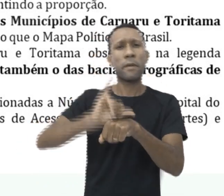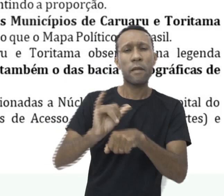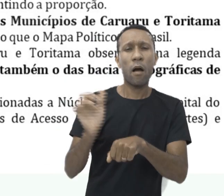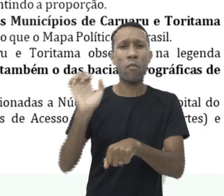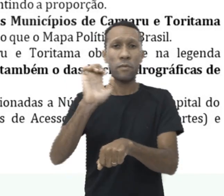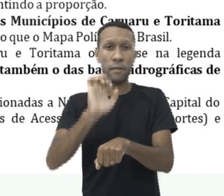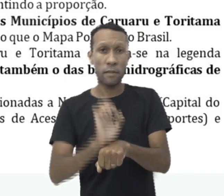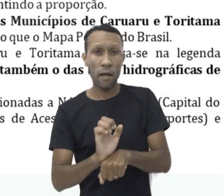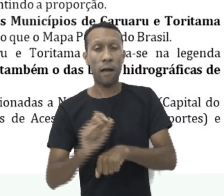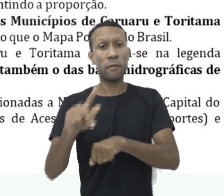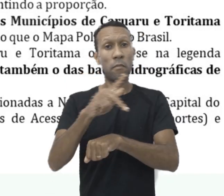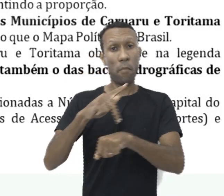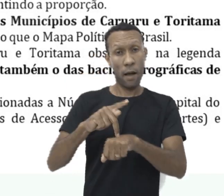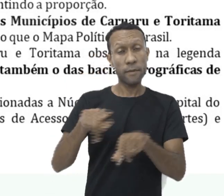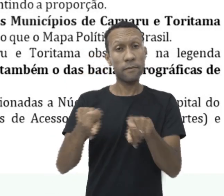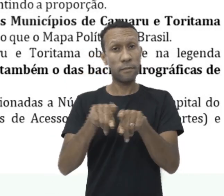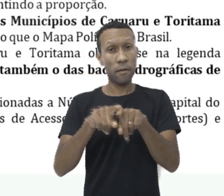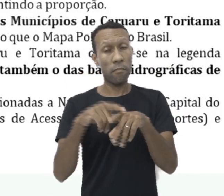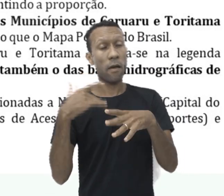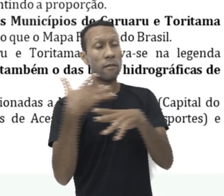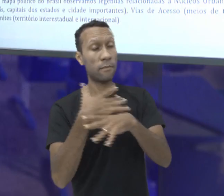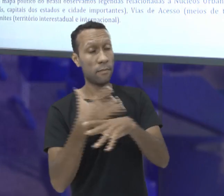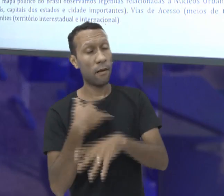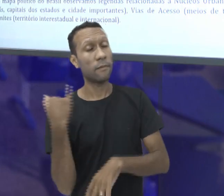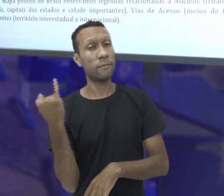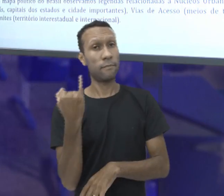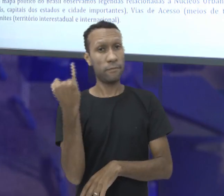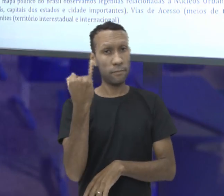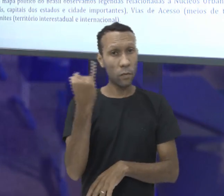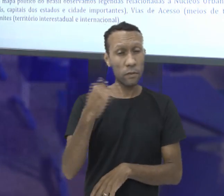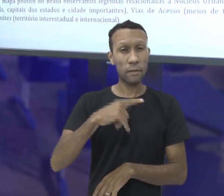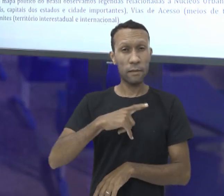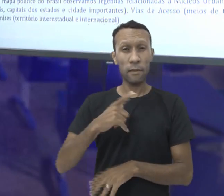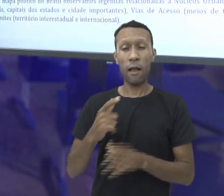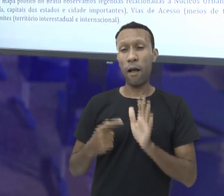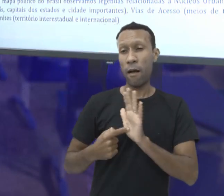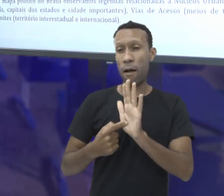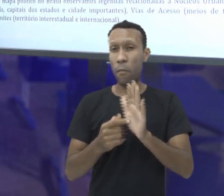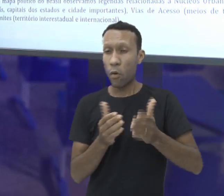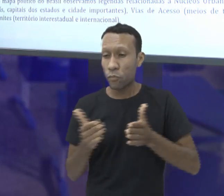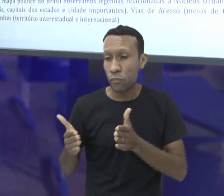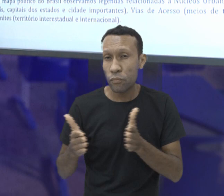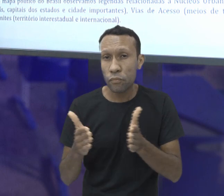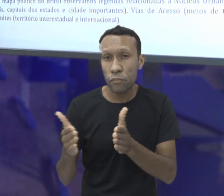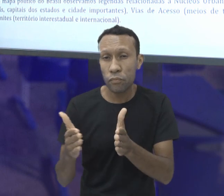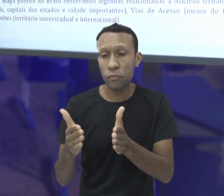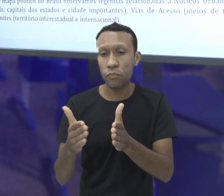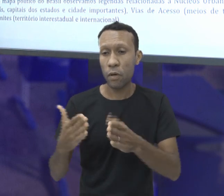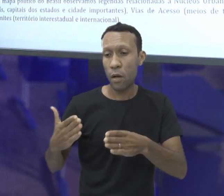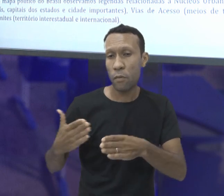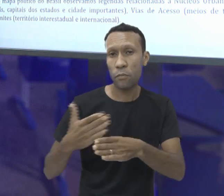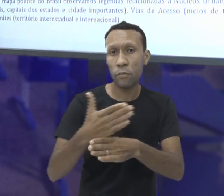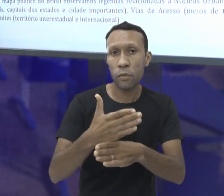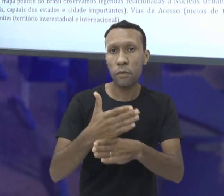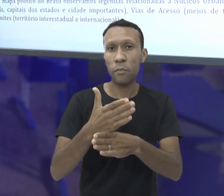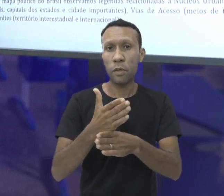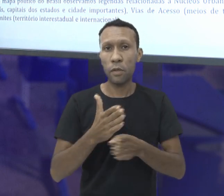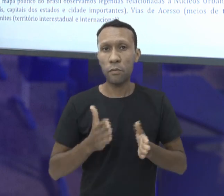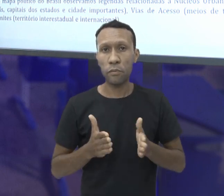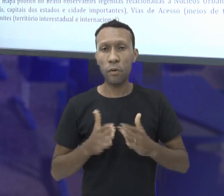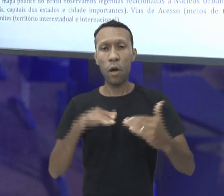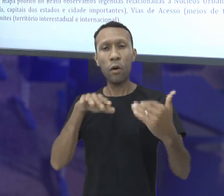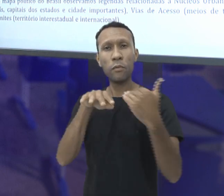estados e cidades importantes, vias de acesso, meio de transporte, limites,